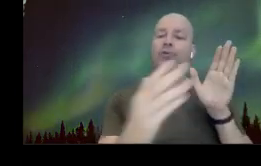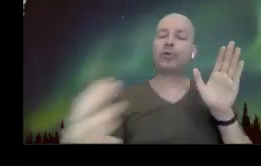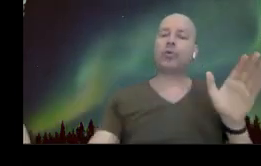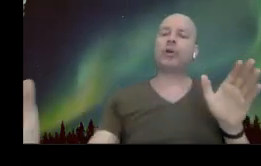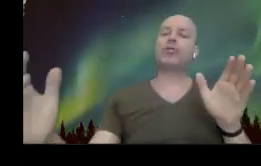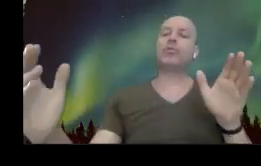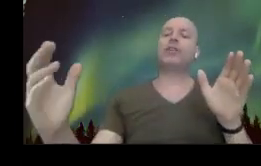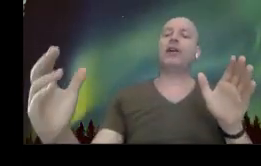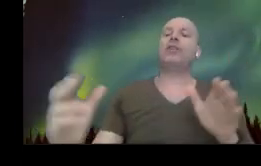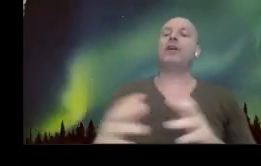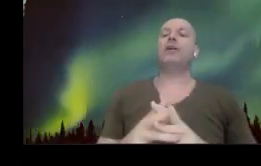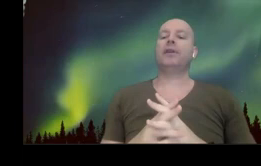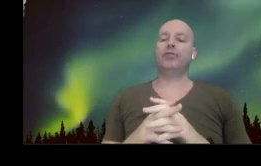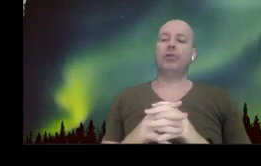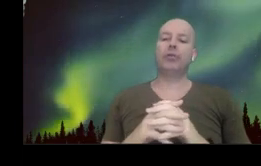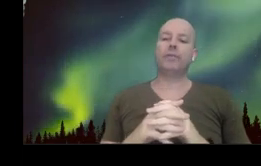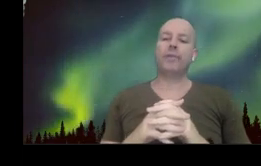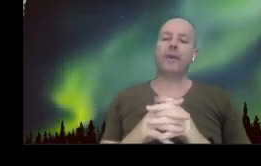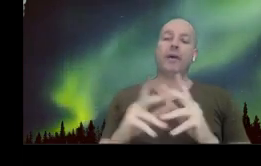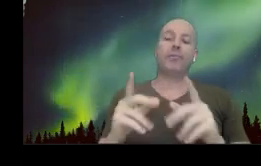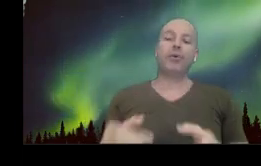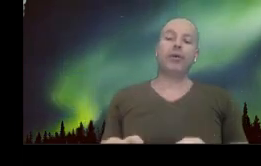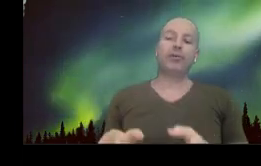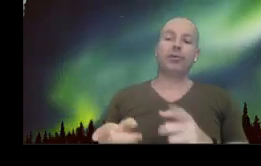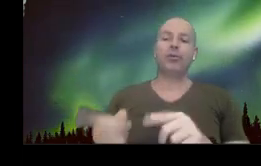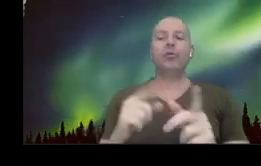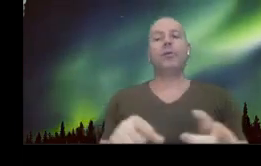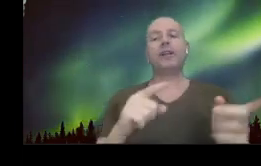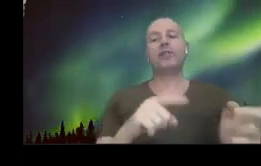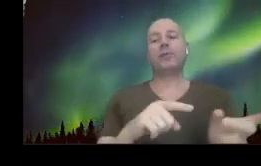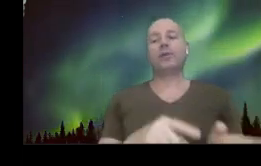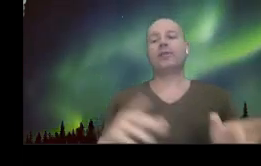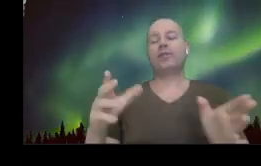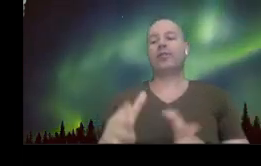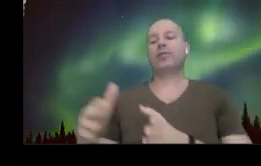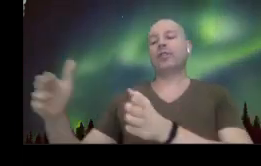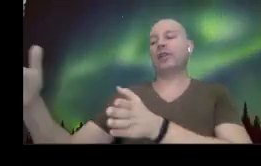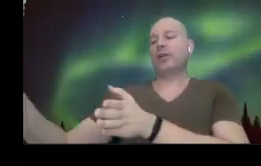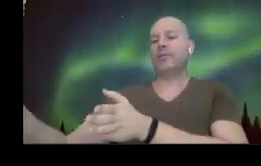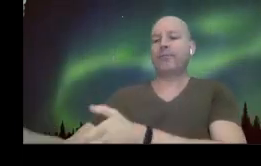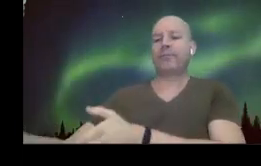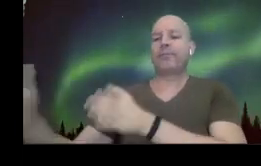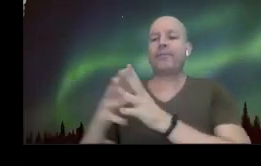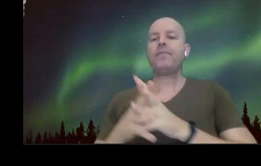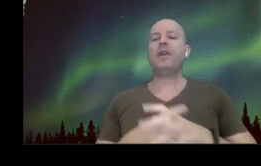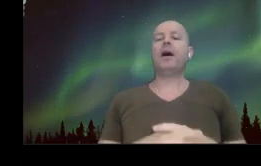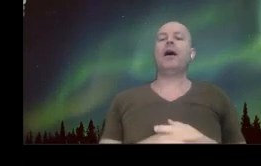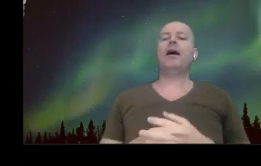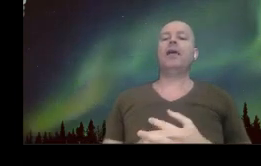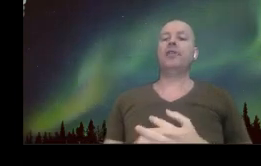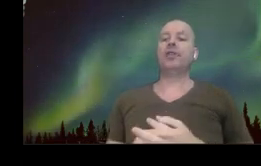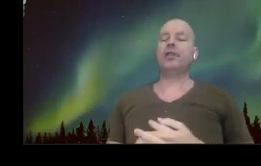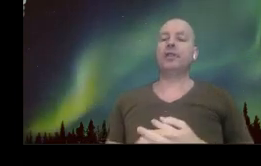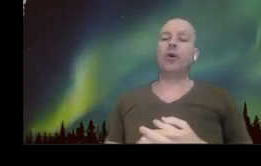acabou com a estrutura de comunidade naquele trecho do rio. Por isso, uma das importâncias de você ter